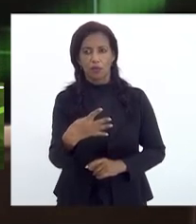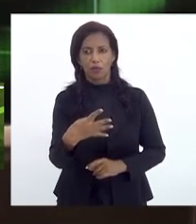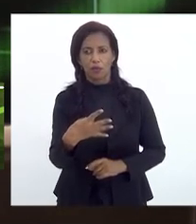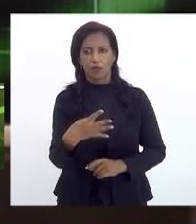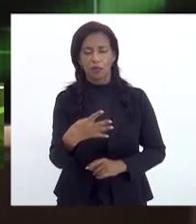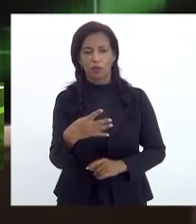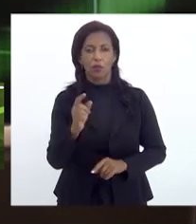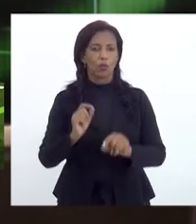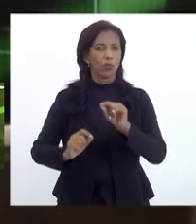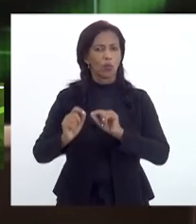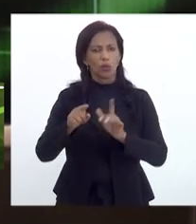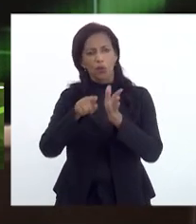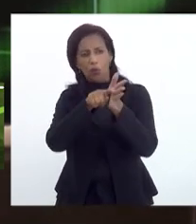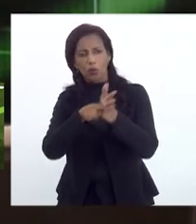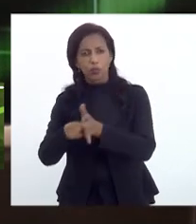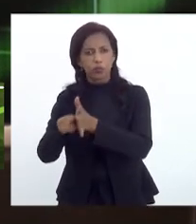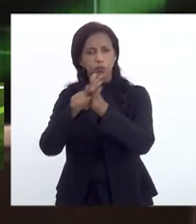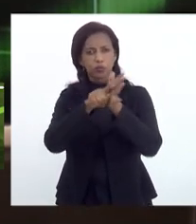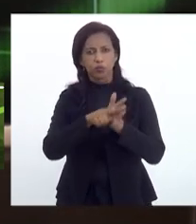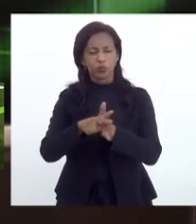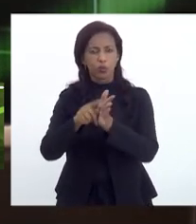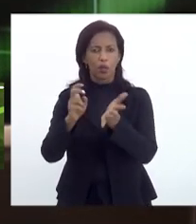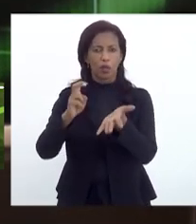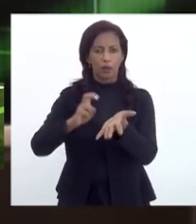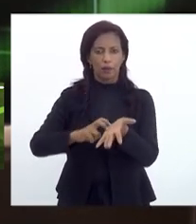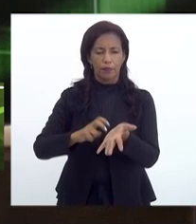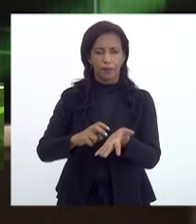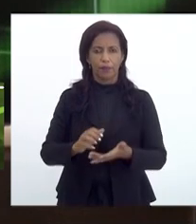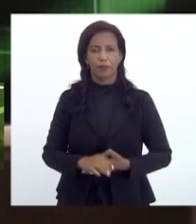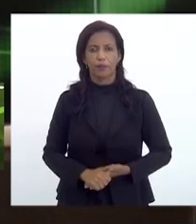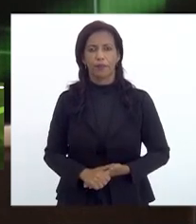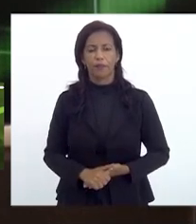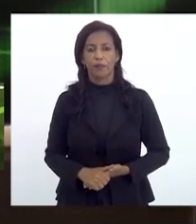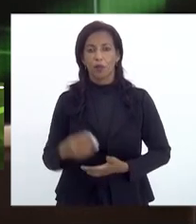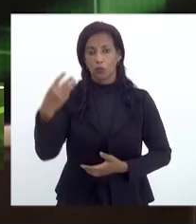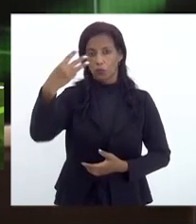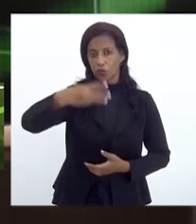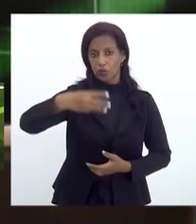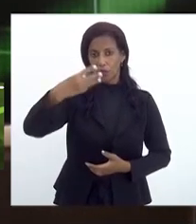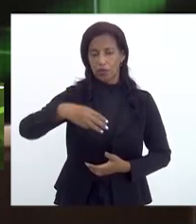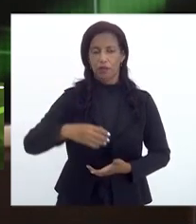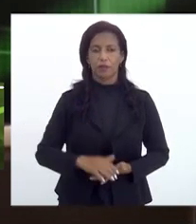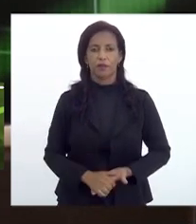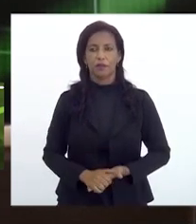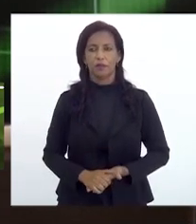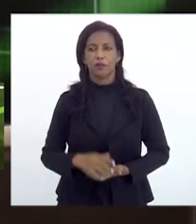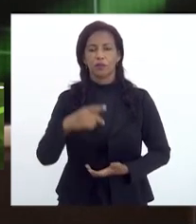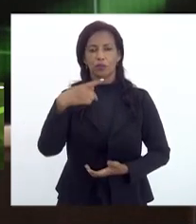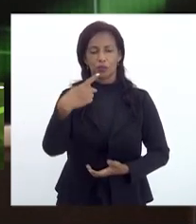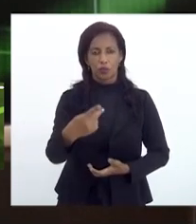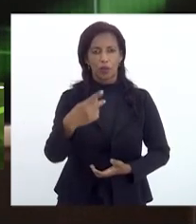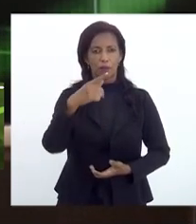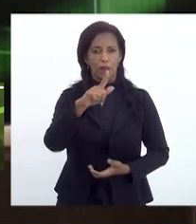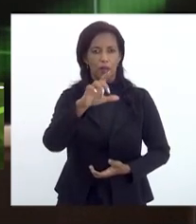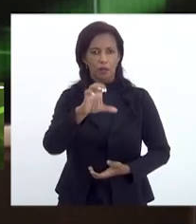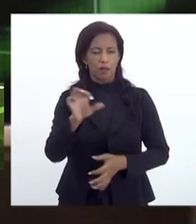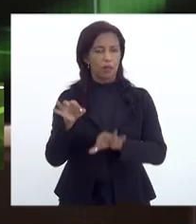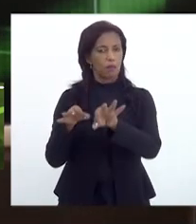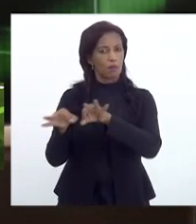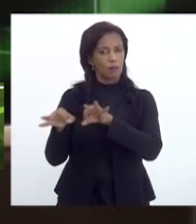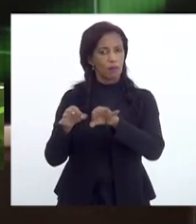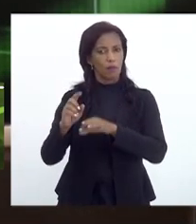O que nós analisamos já Essa manhã Os três Os dois PLCs E o projeto